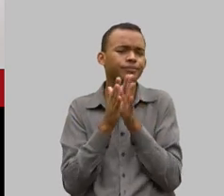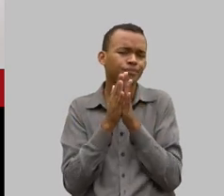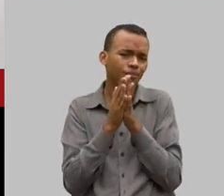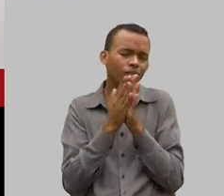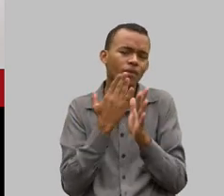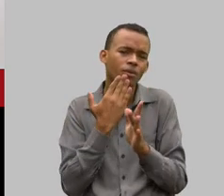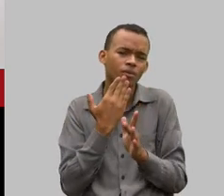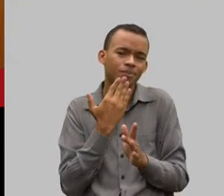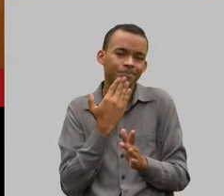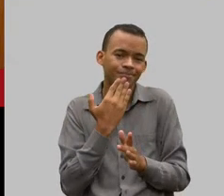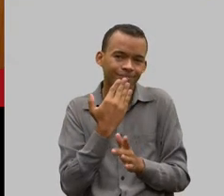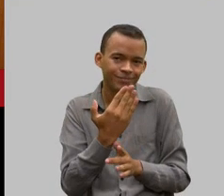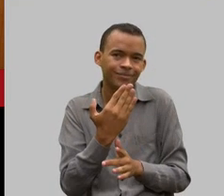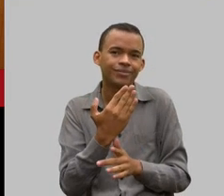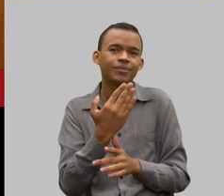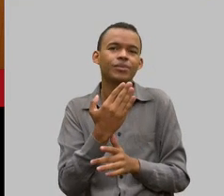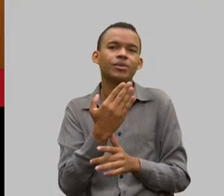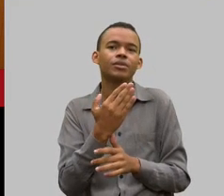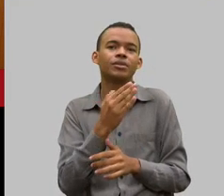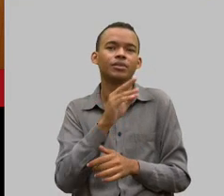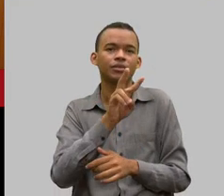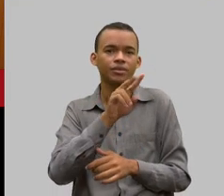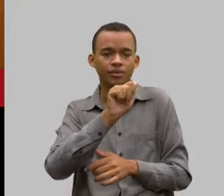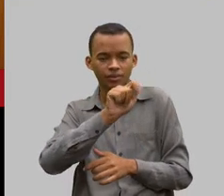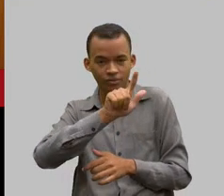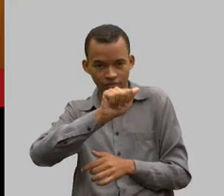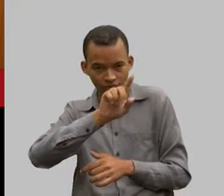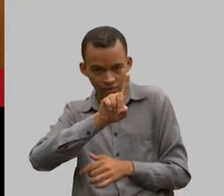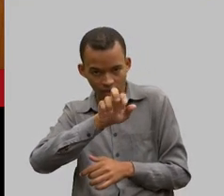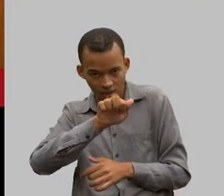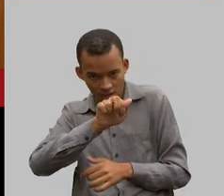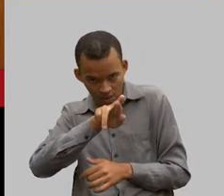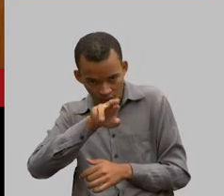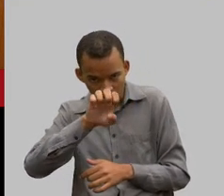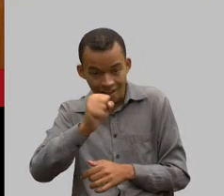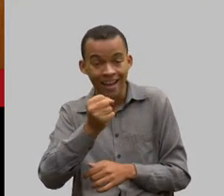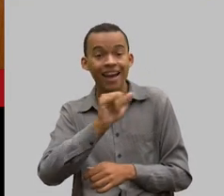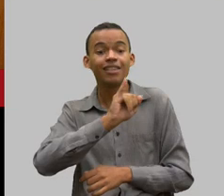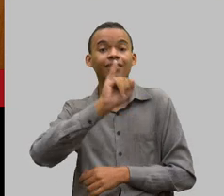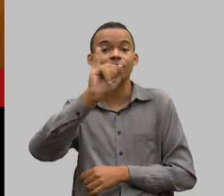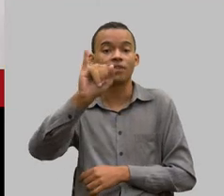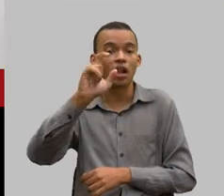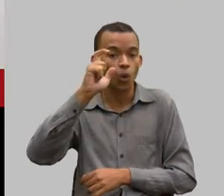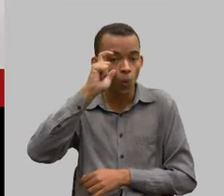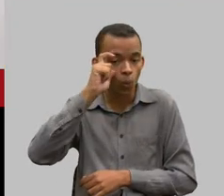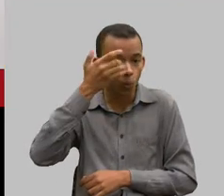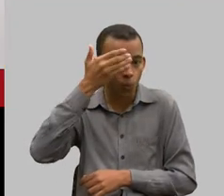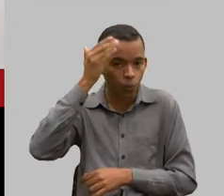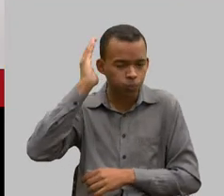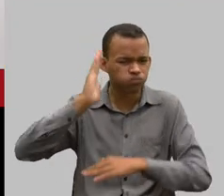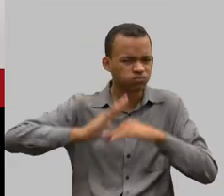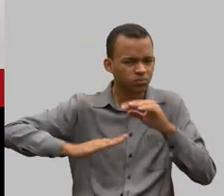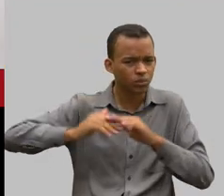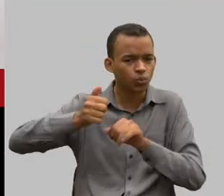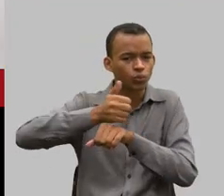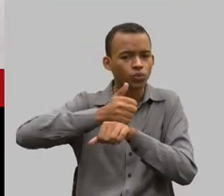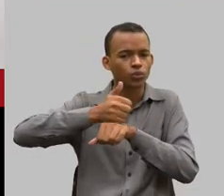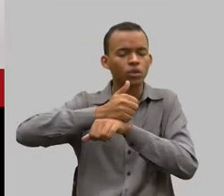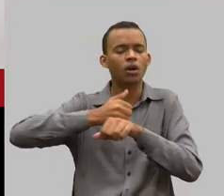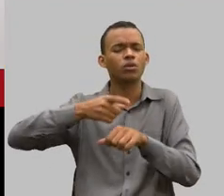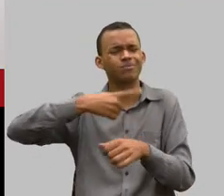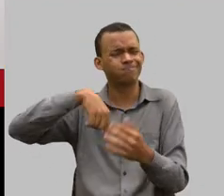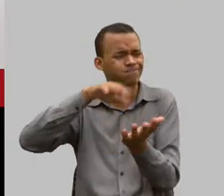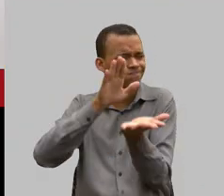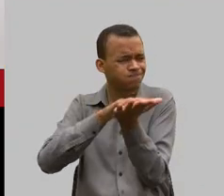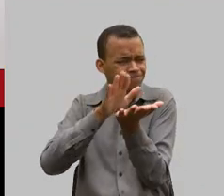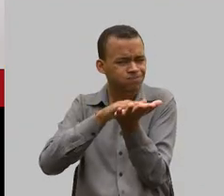equipe do governador Romeu Zema os nossos reconhecimentos pelos avanços aproveito também para poder tecer elogio